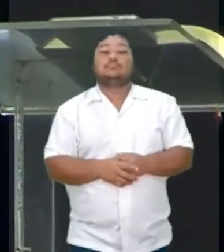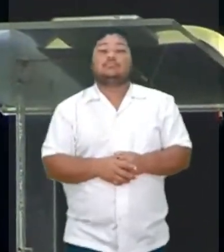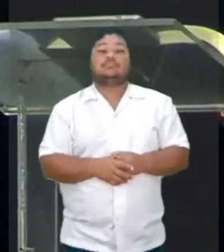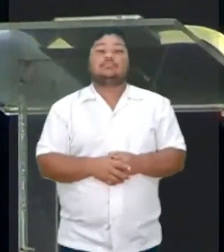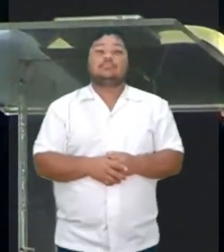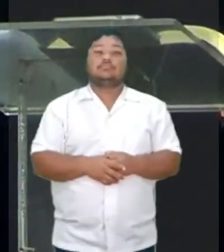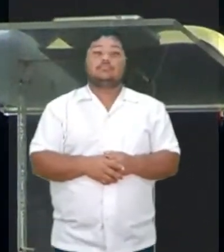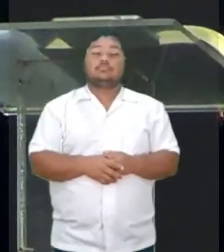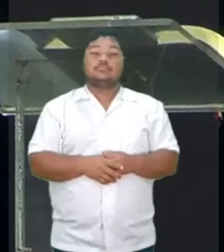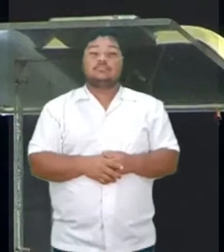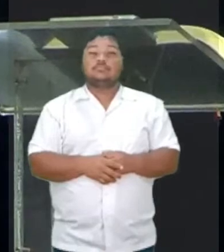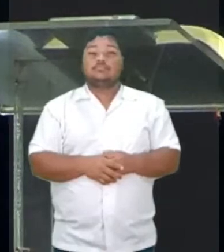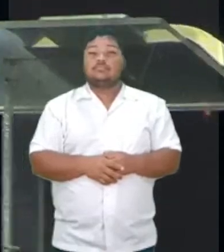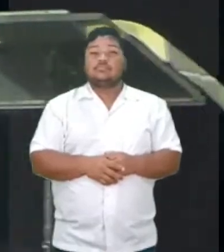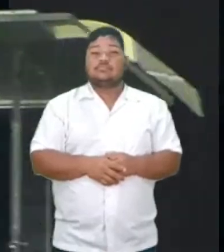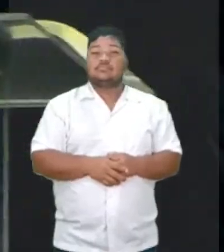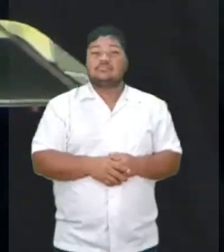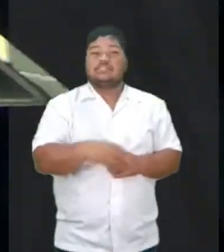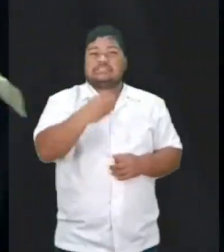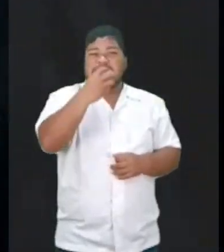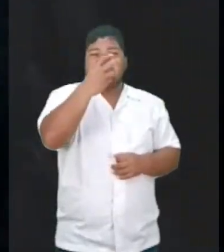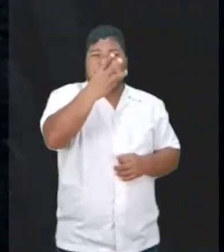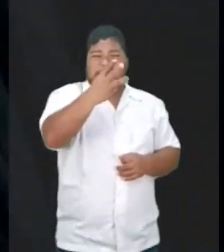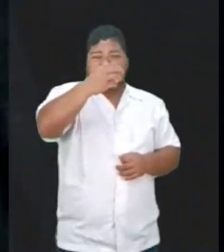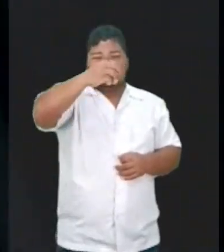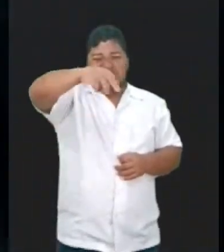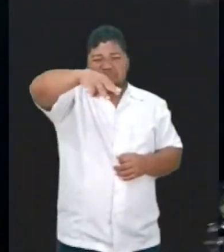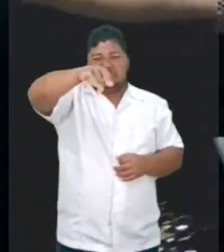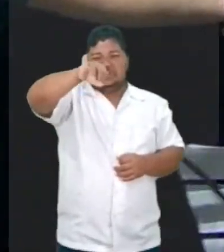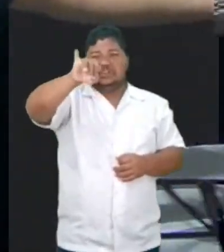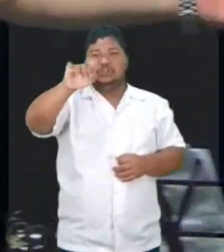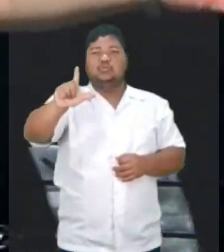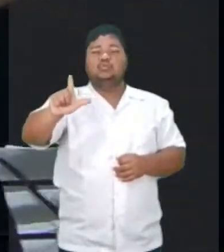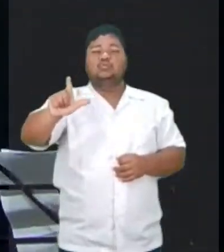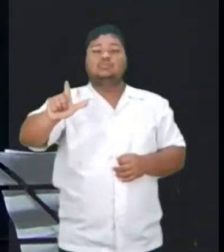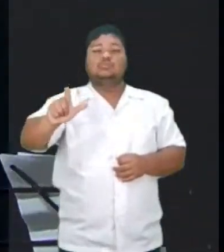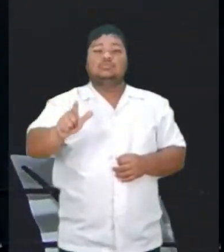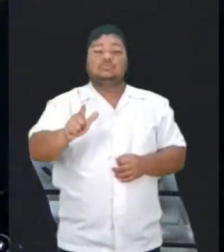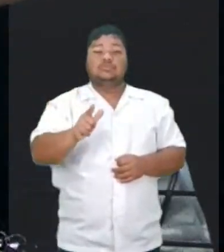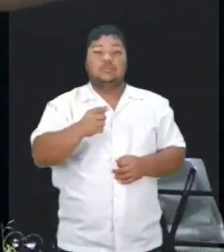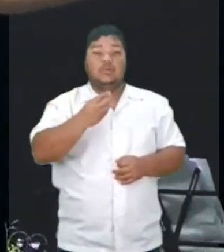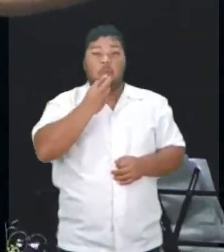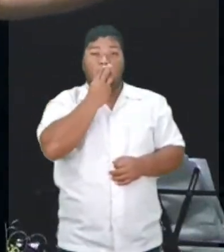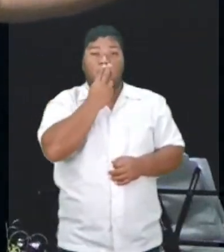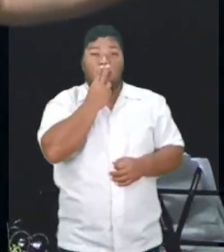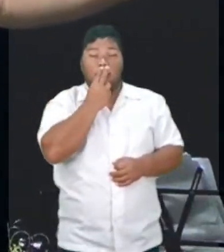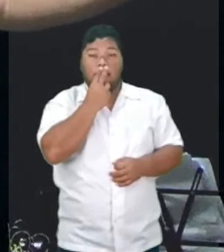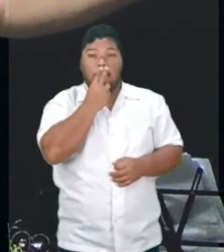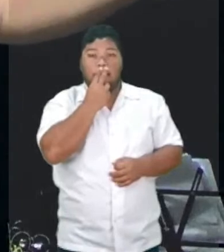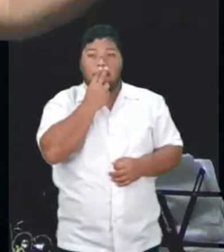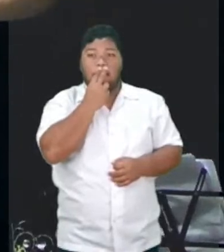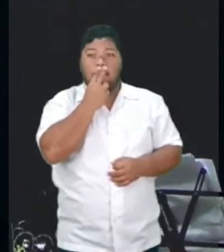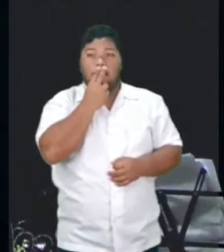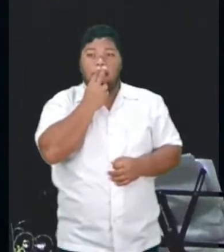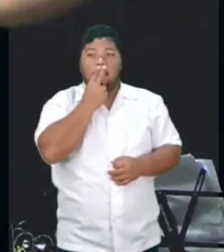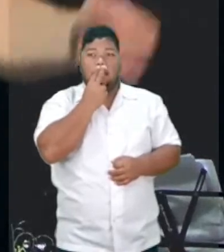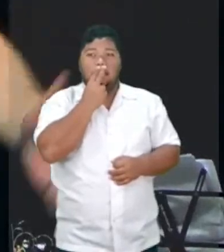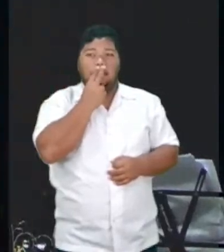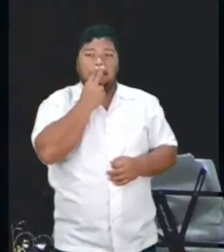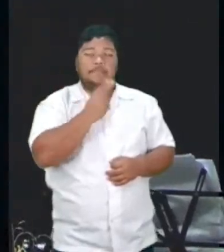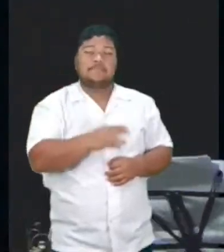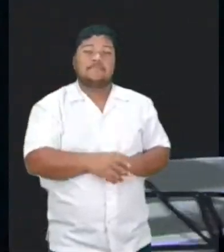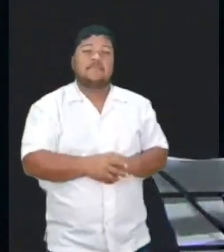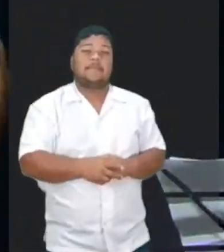3 milhões de homens em 3 grupamentos diferentes para invadir a Rússia, conquistar